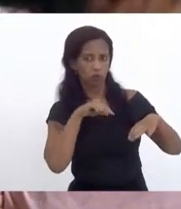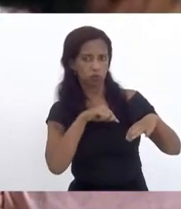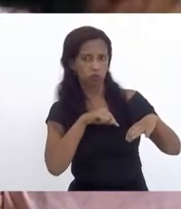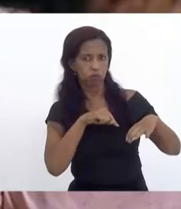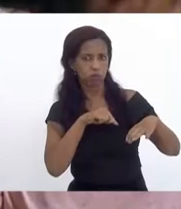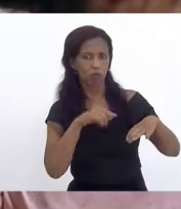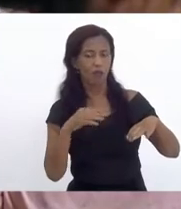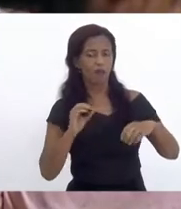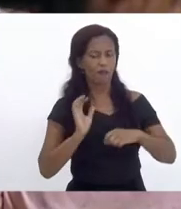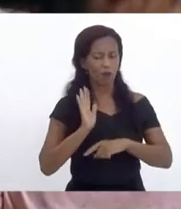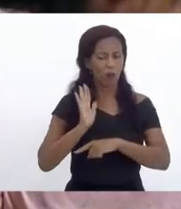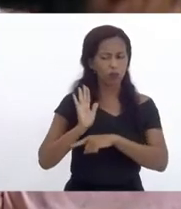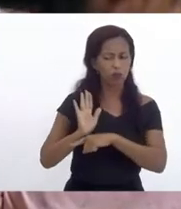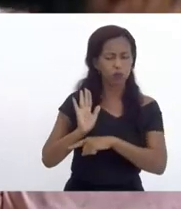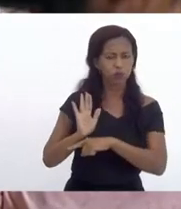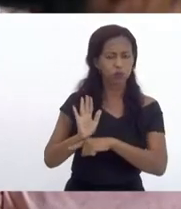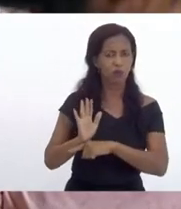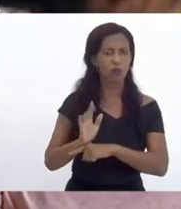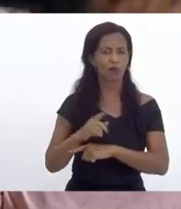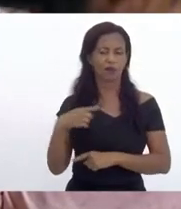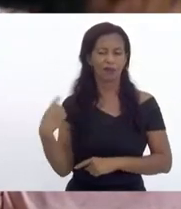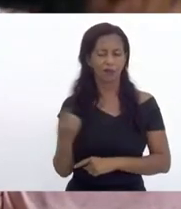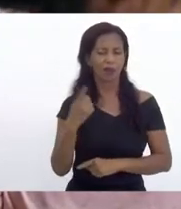vão proporcionar que a gente tenha